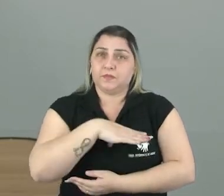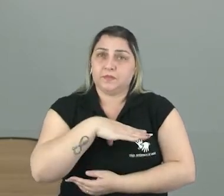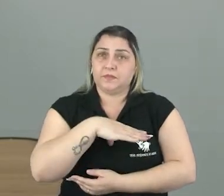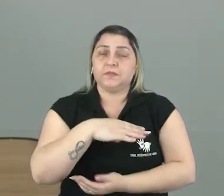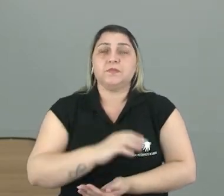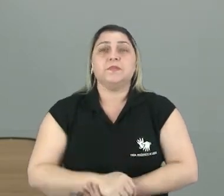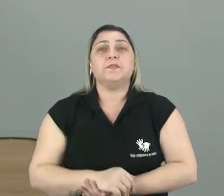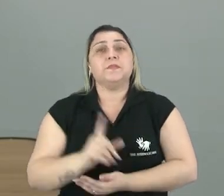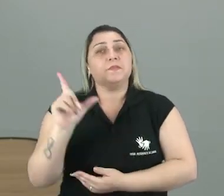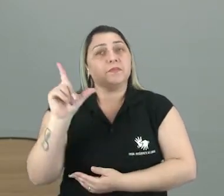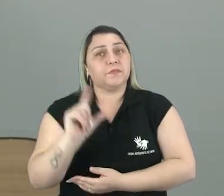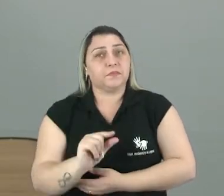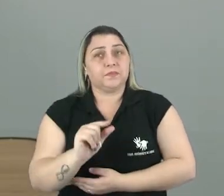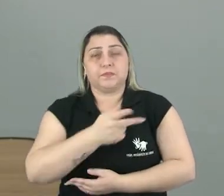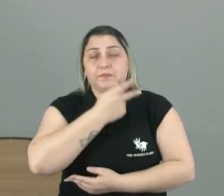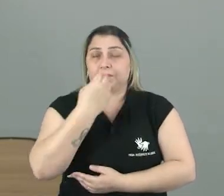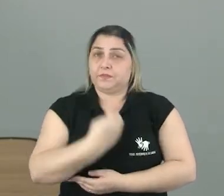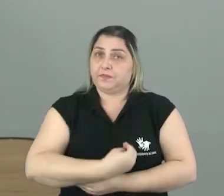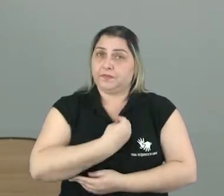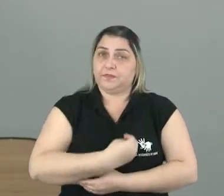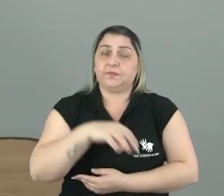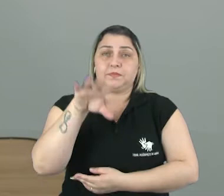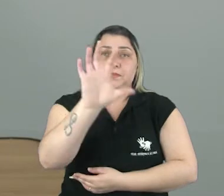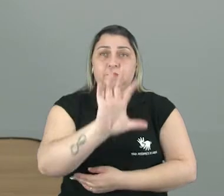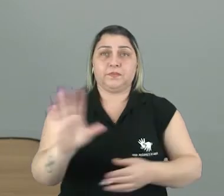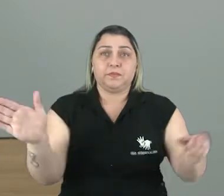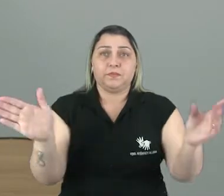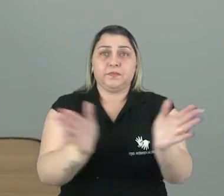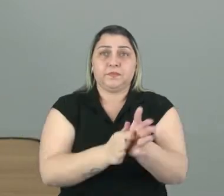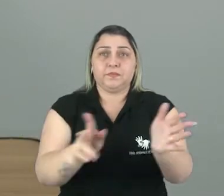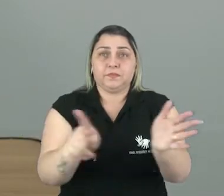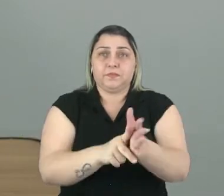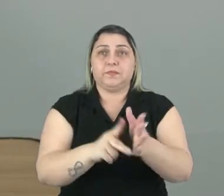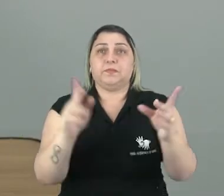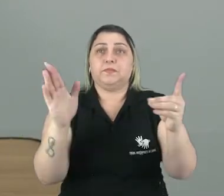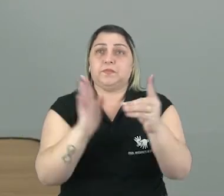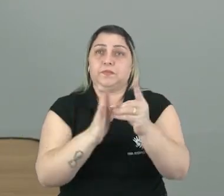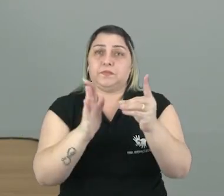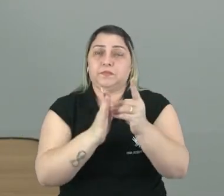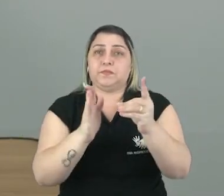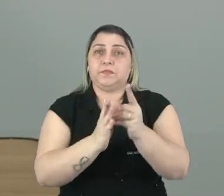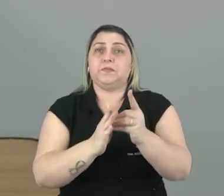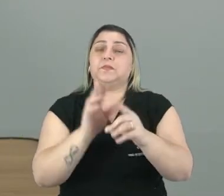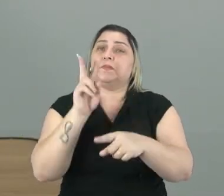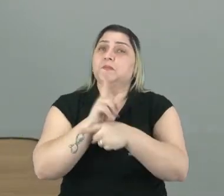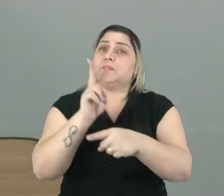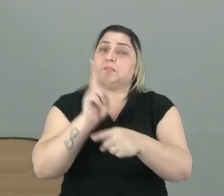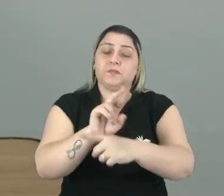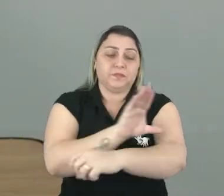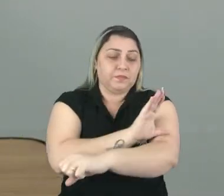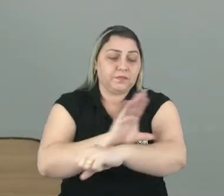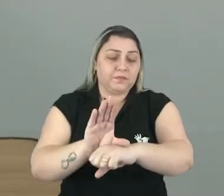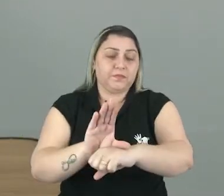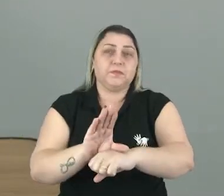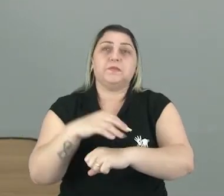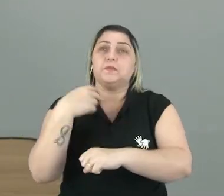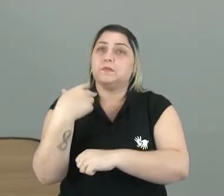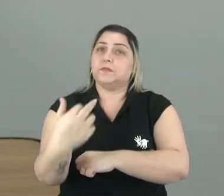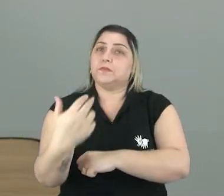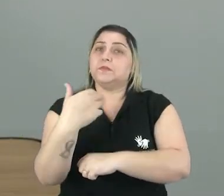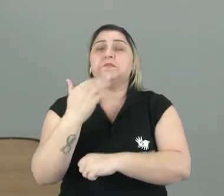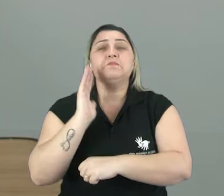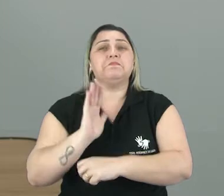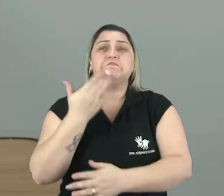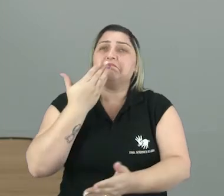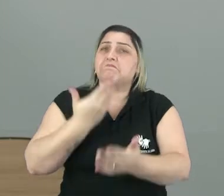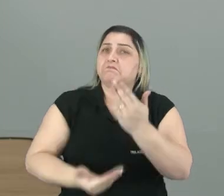tá? São poucos que vivem nessas regiões que a gente tem que pensar no sentido de preservar a cultura, o idioma. Alguns já se